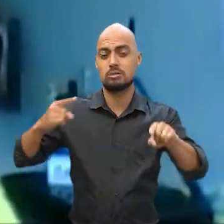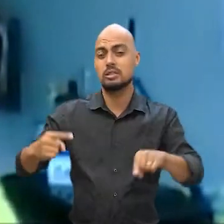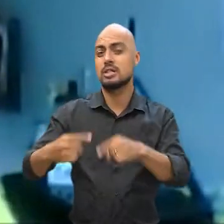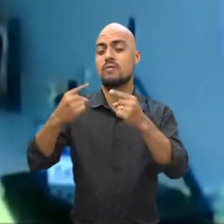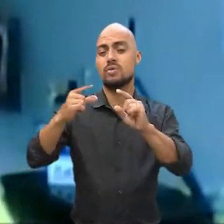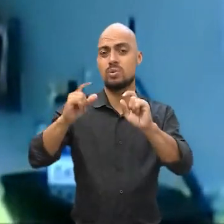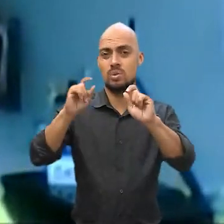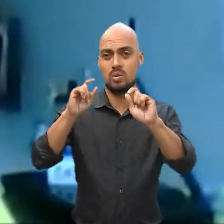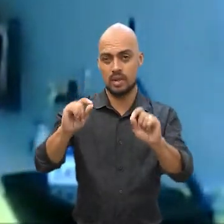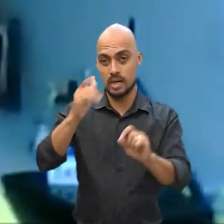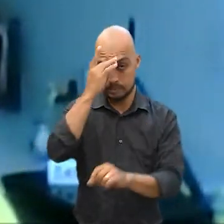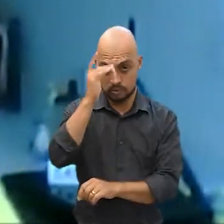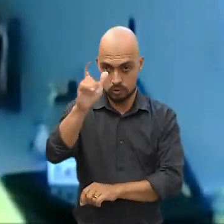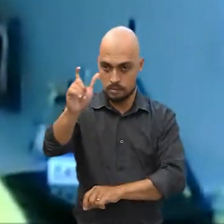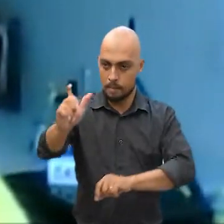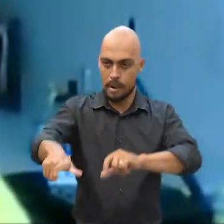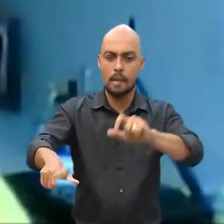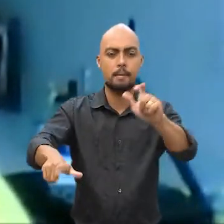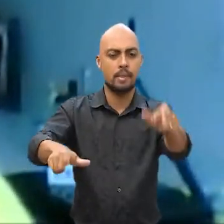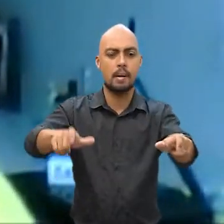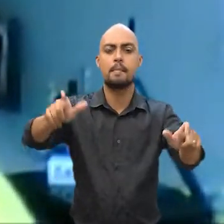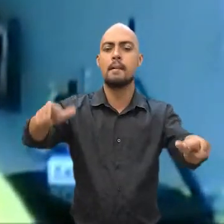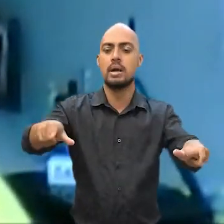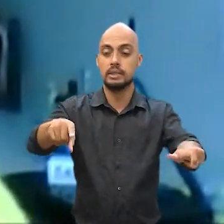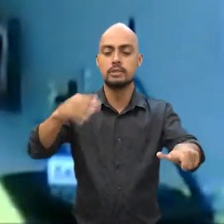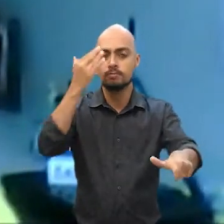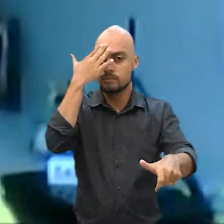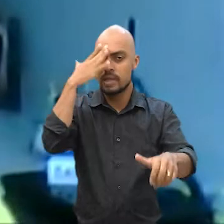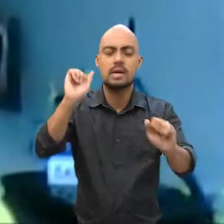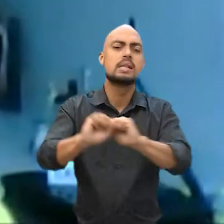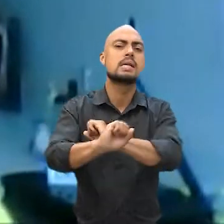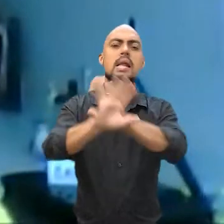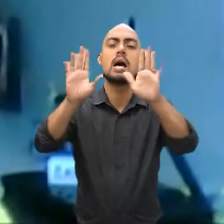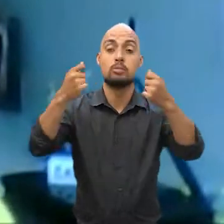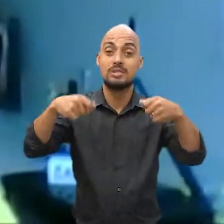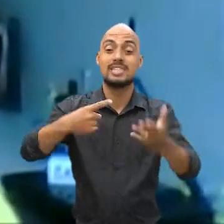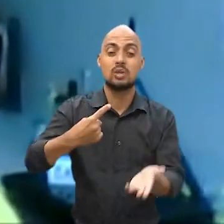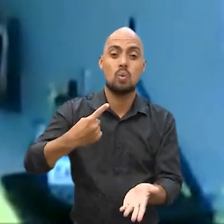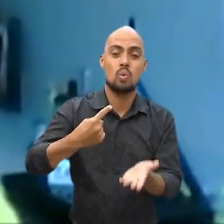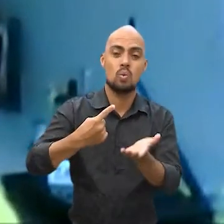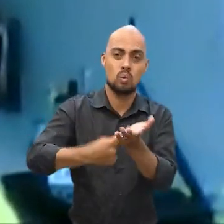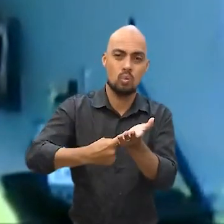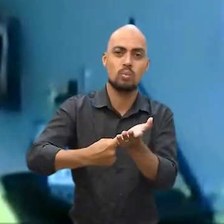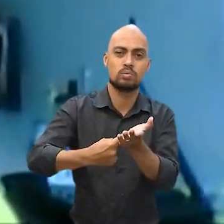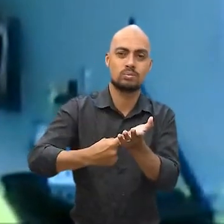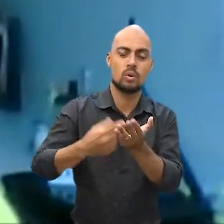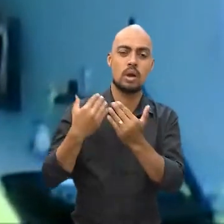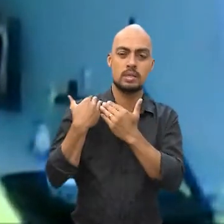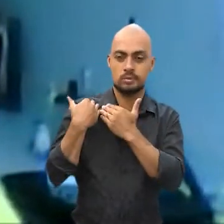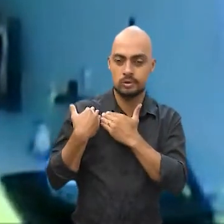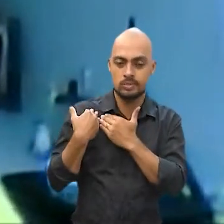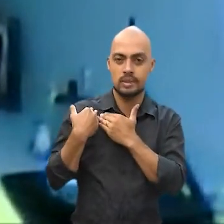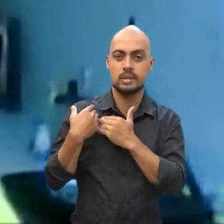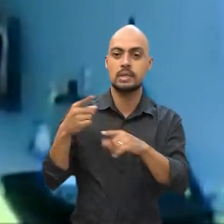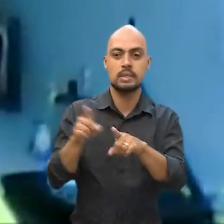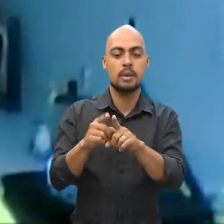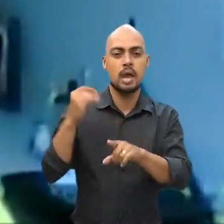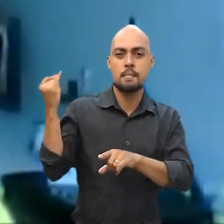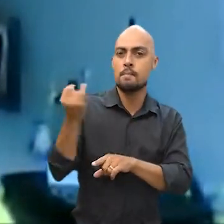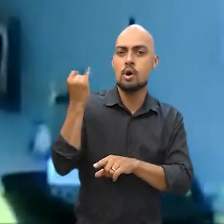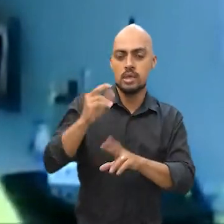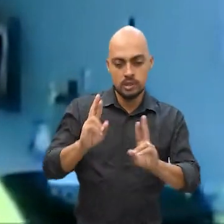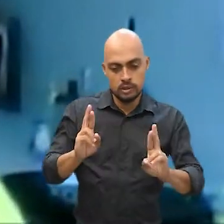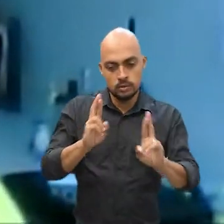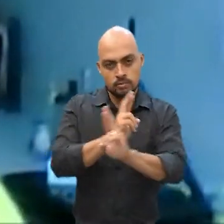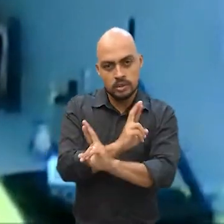com que as pessoas compreendam a importância do compromisso neste momento, né? Então, a importância da